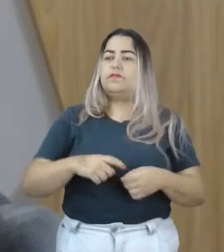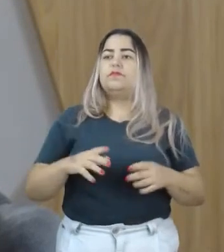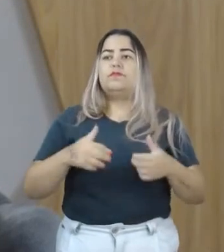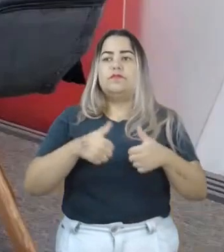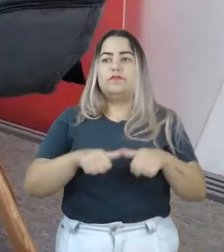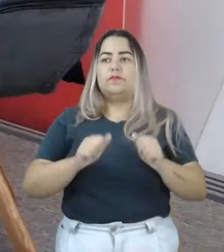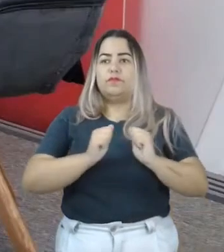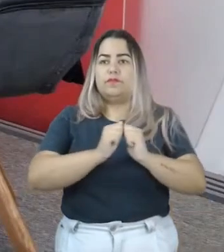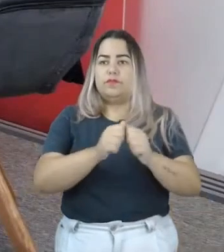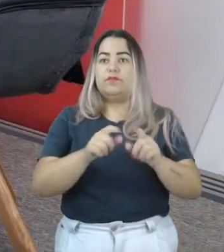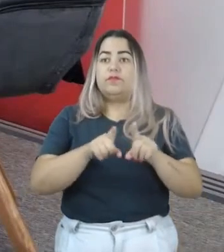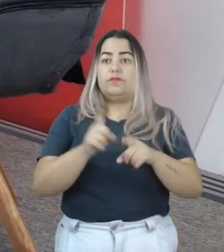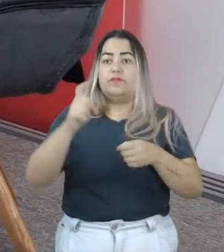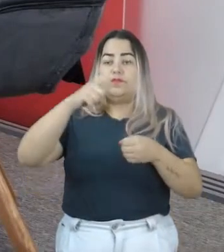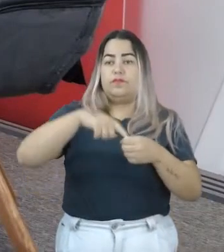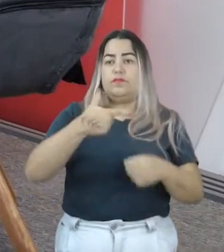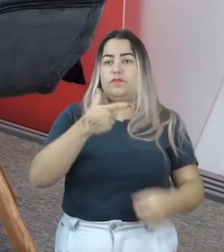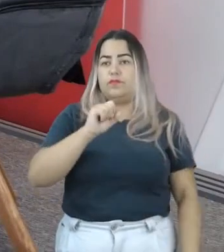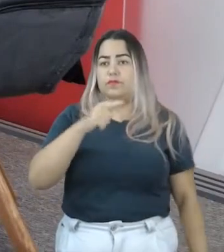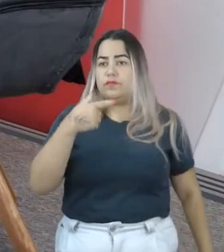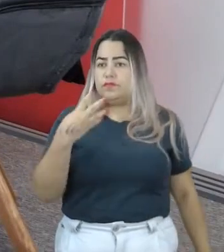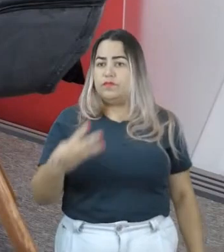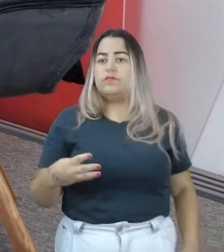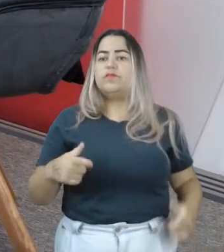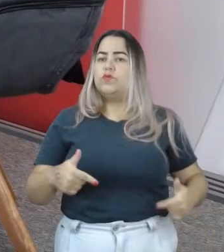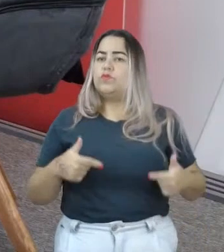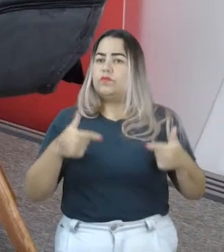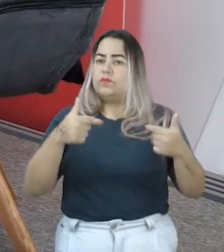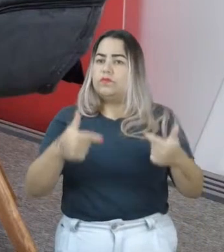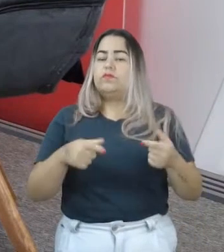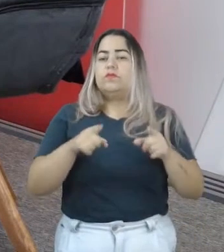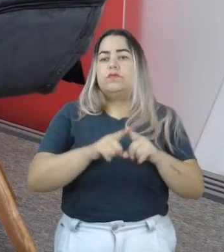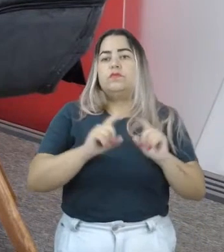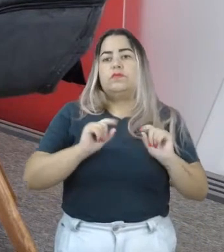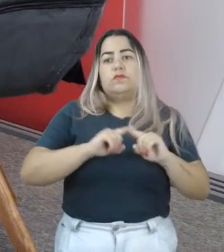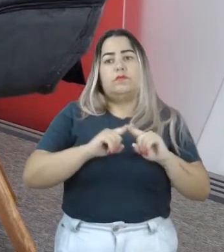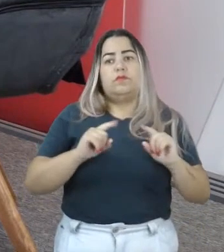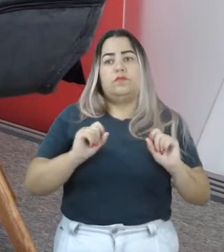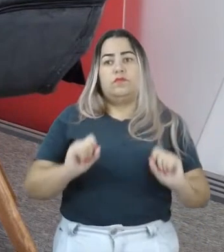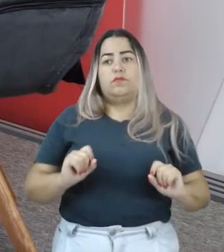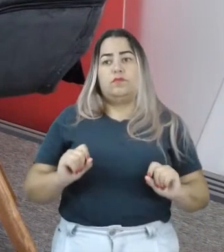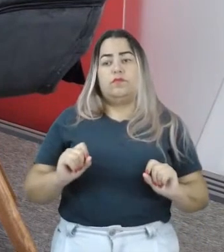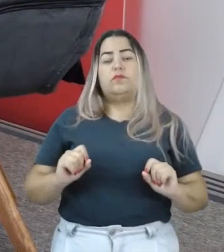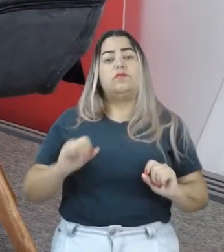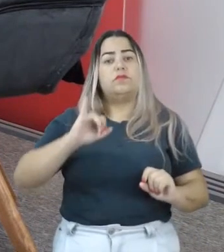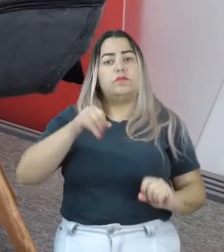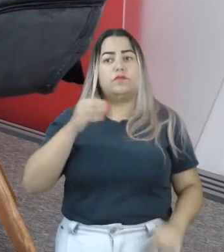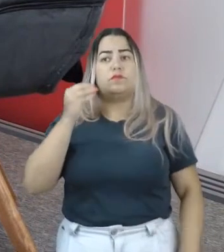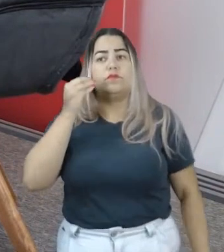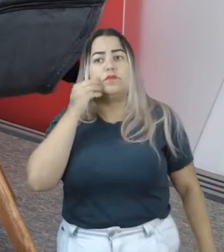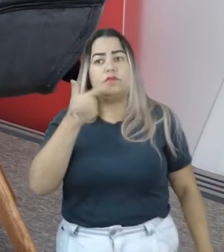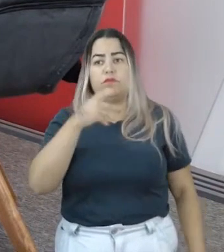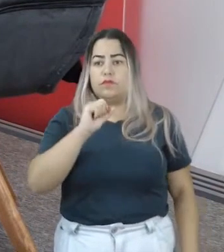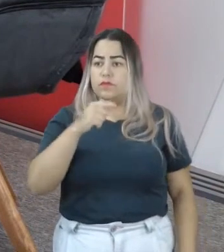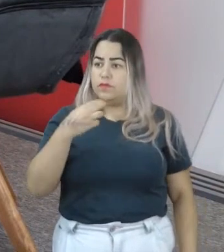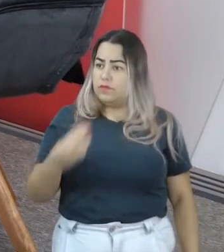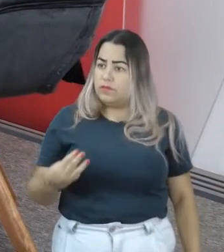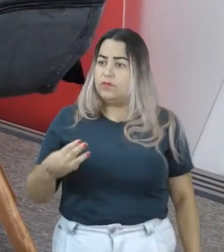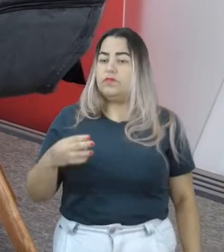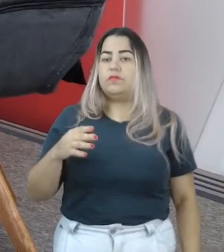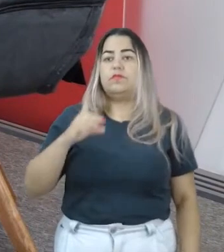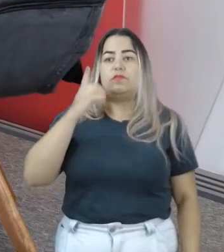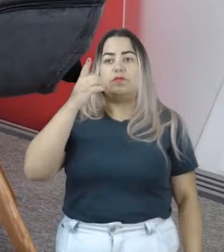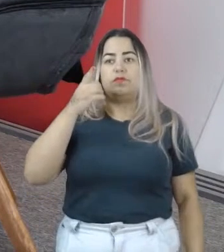de volta. Sem dúvida, um 2024 também com bastante desafios, né? Mas que sem dúvida vai ser bastante proveitoso, assim como foi 2023.